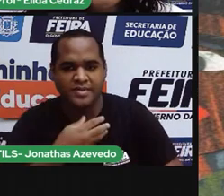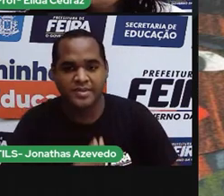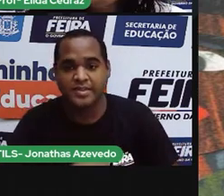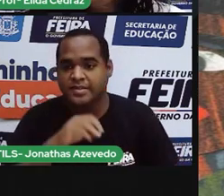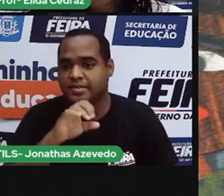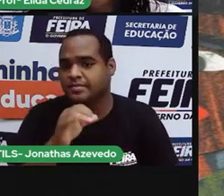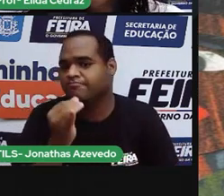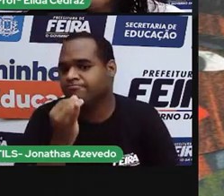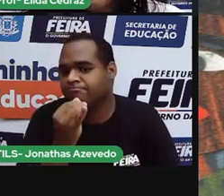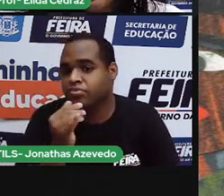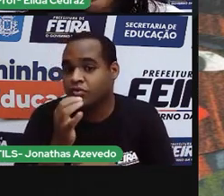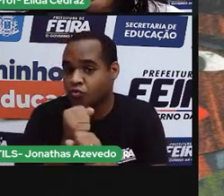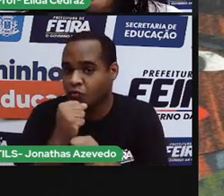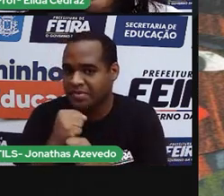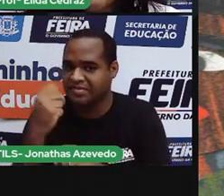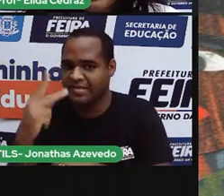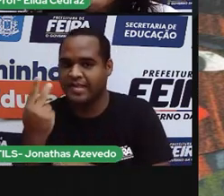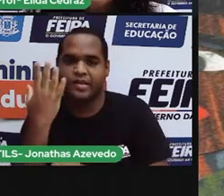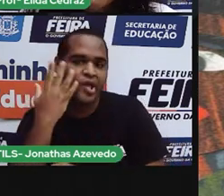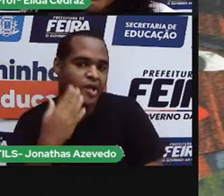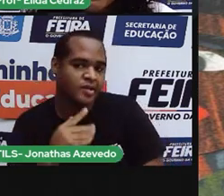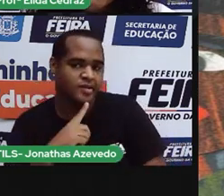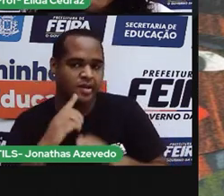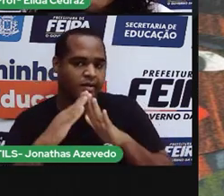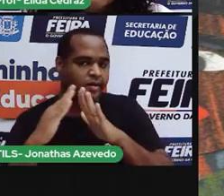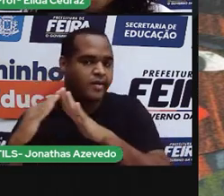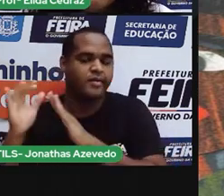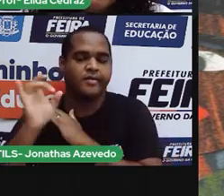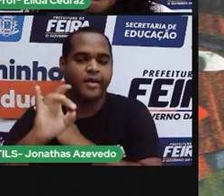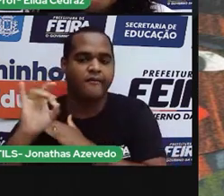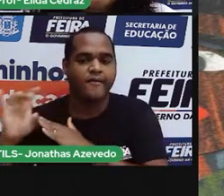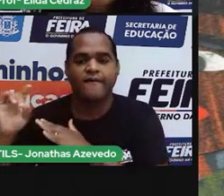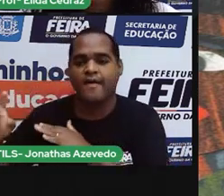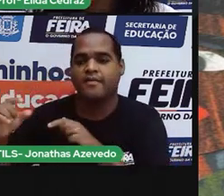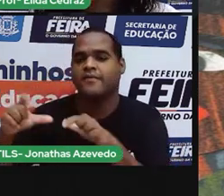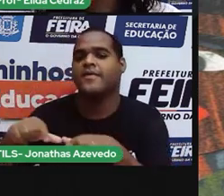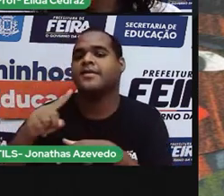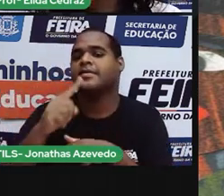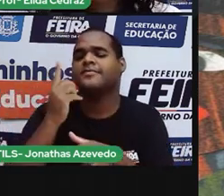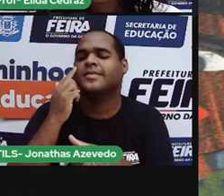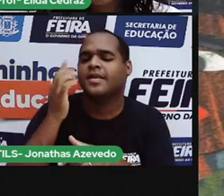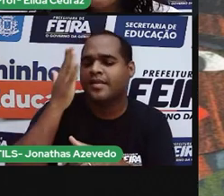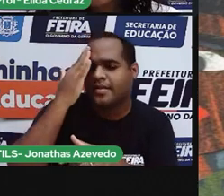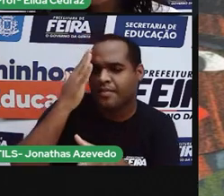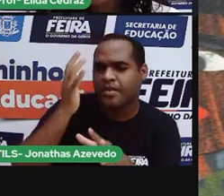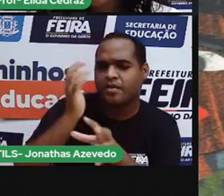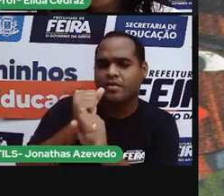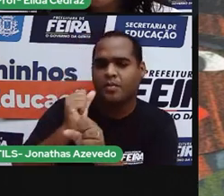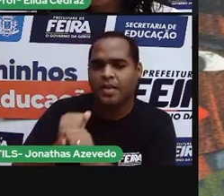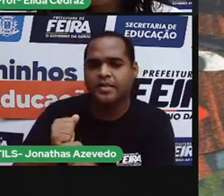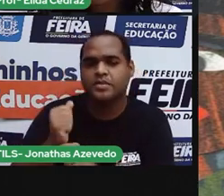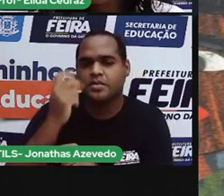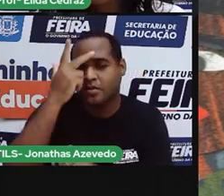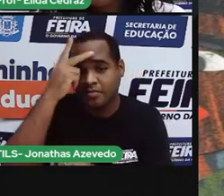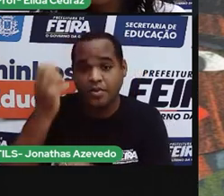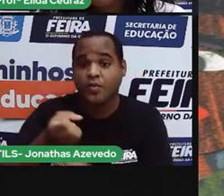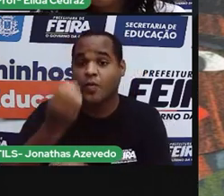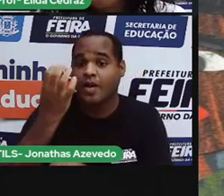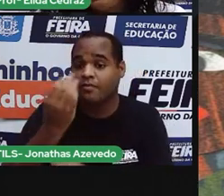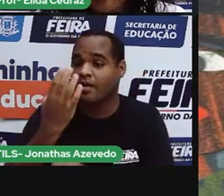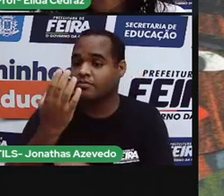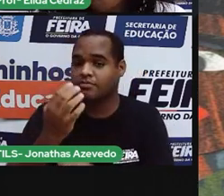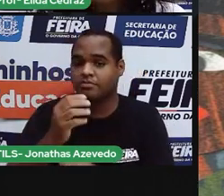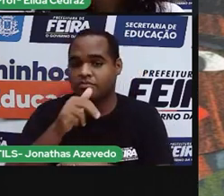o mesmo número de crianças em cada casa ficar, você é capaz de saber